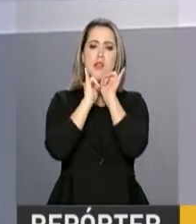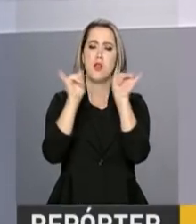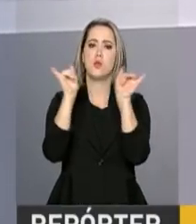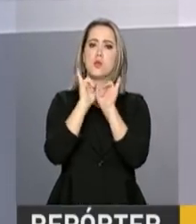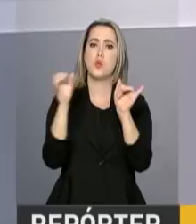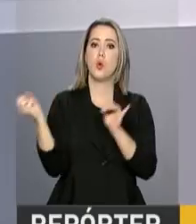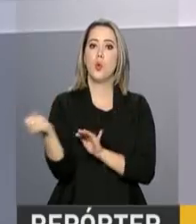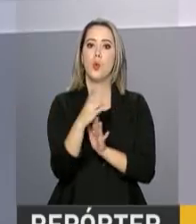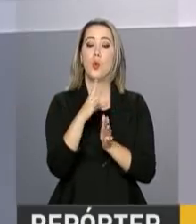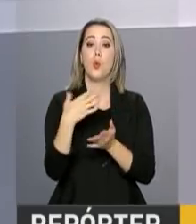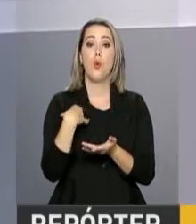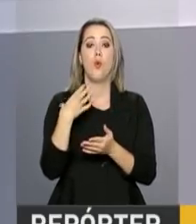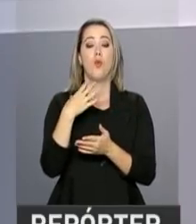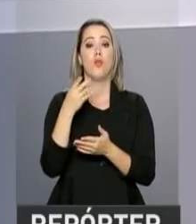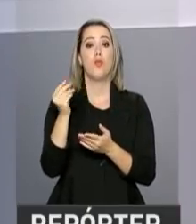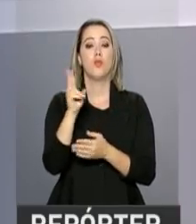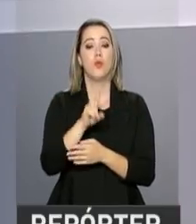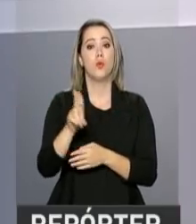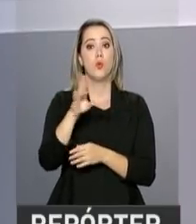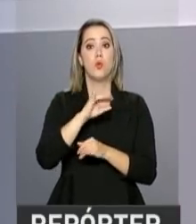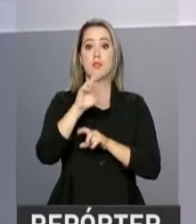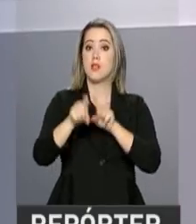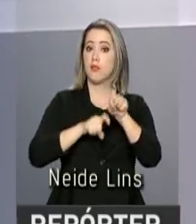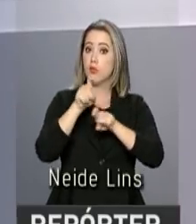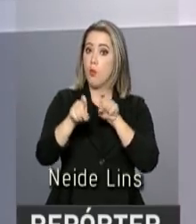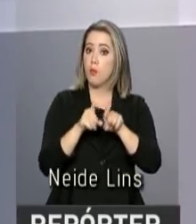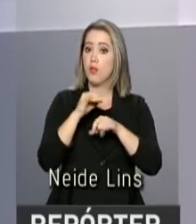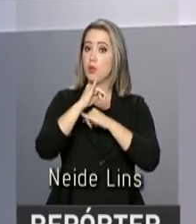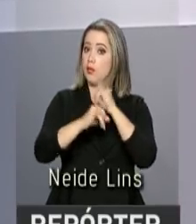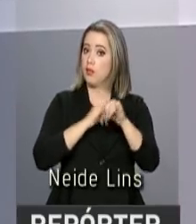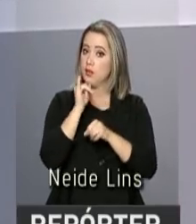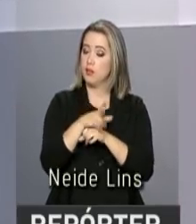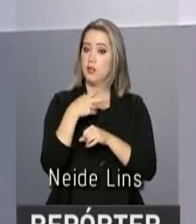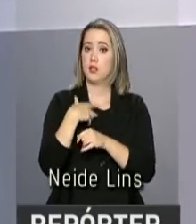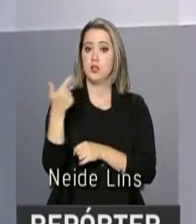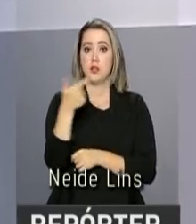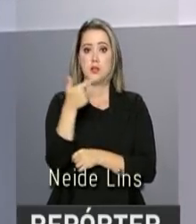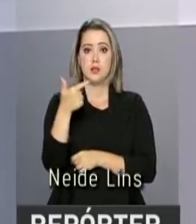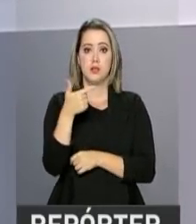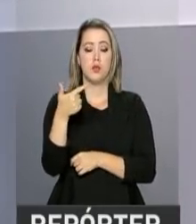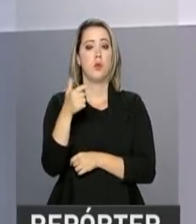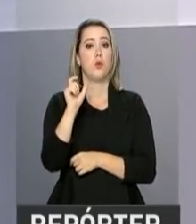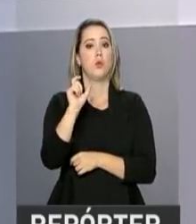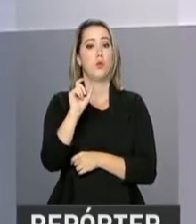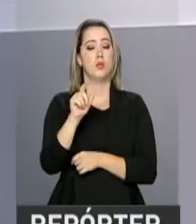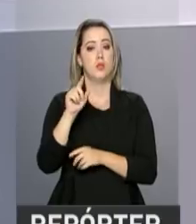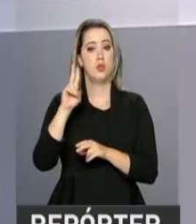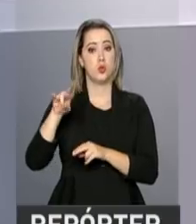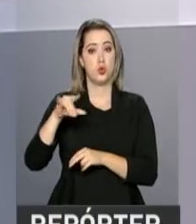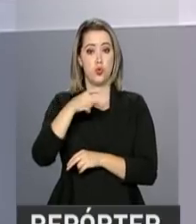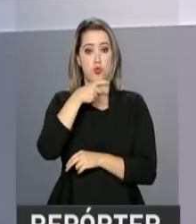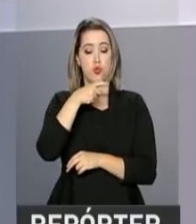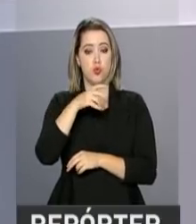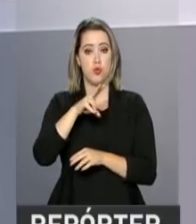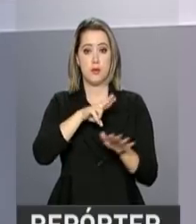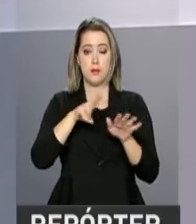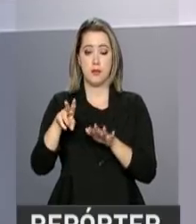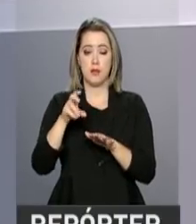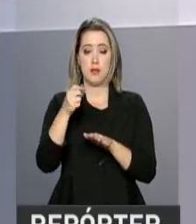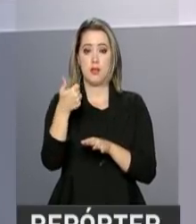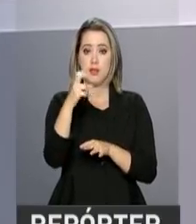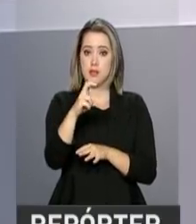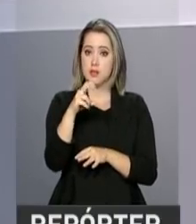o lançamento de um novo modelo de atendimento digital a partir da segunda quinzena de junho será possível solicitar benefícios como